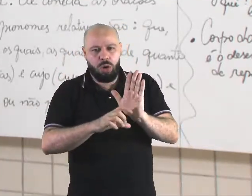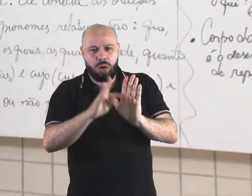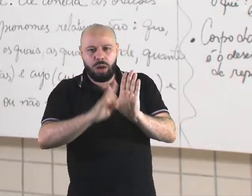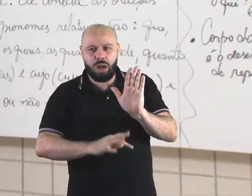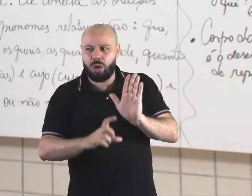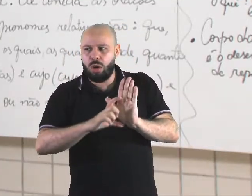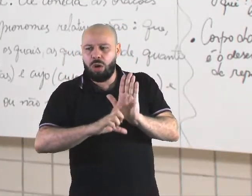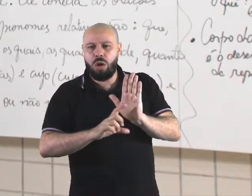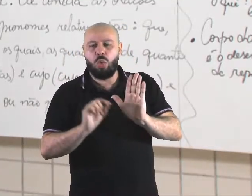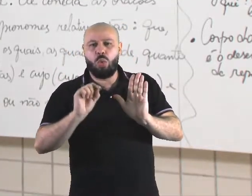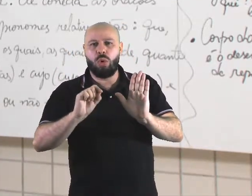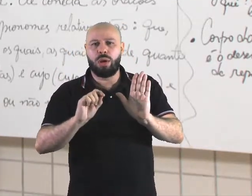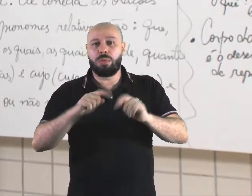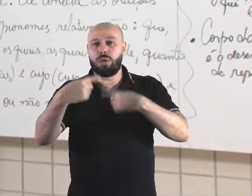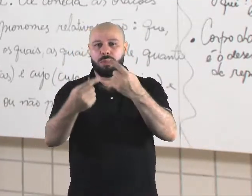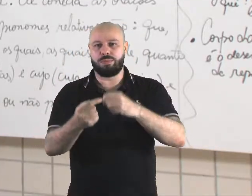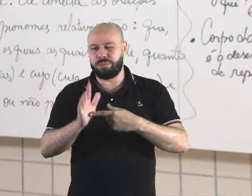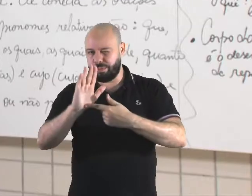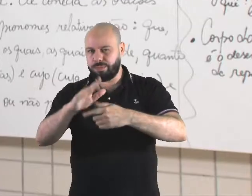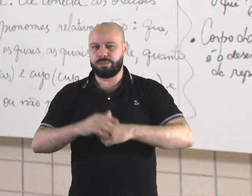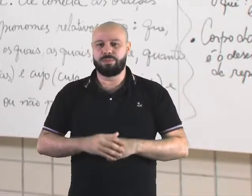é que, próximo,